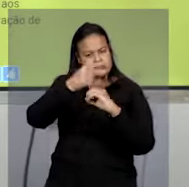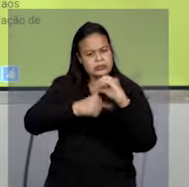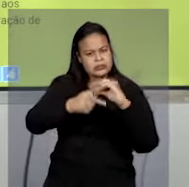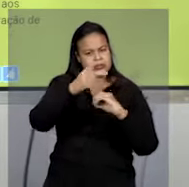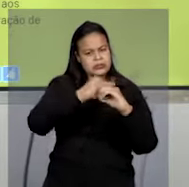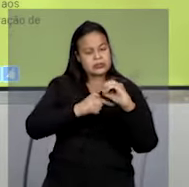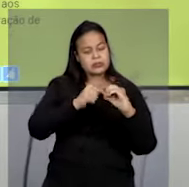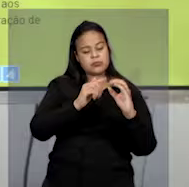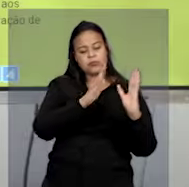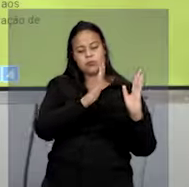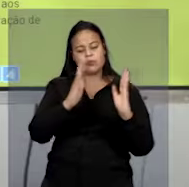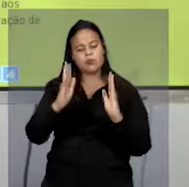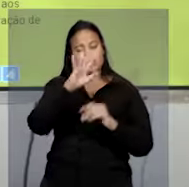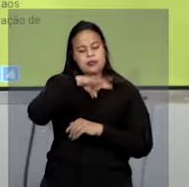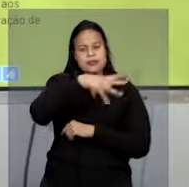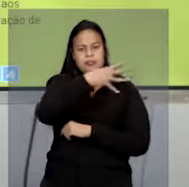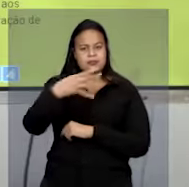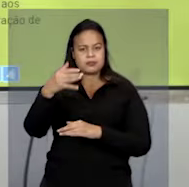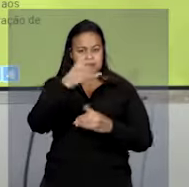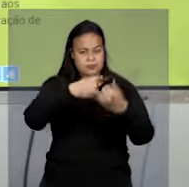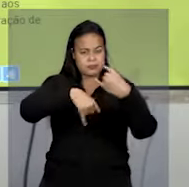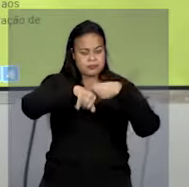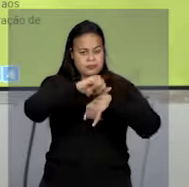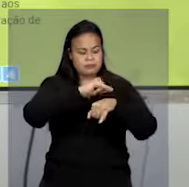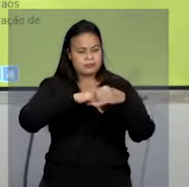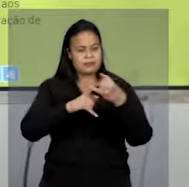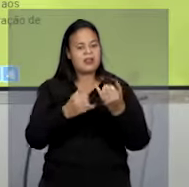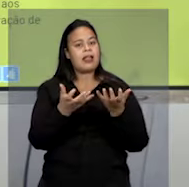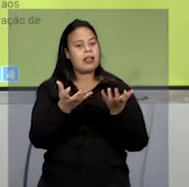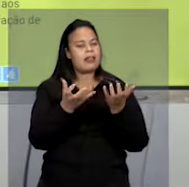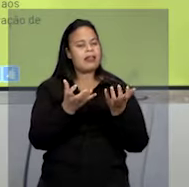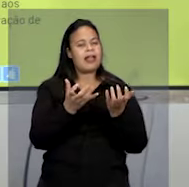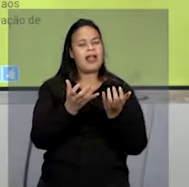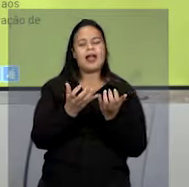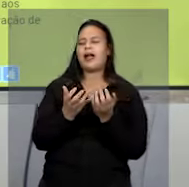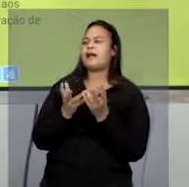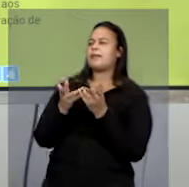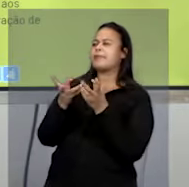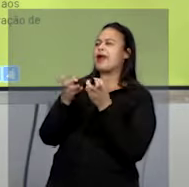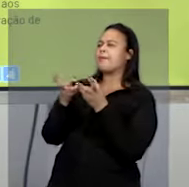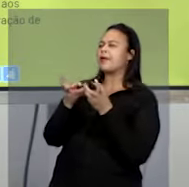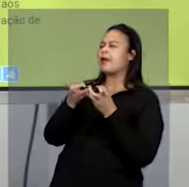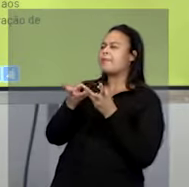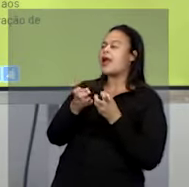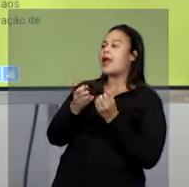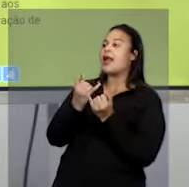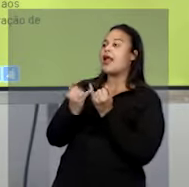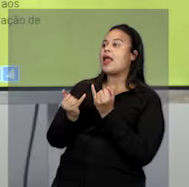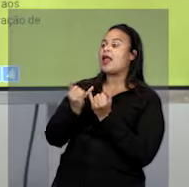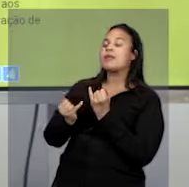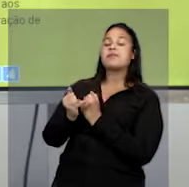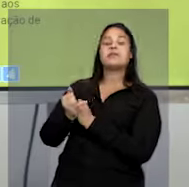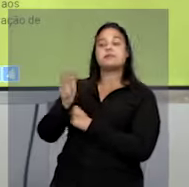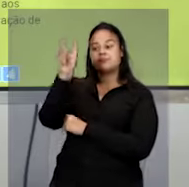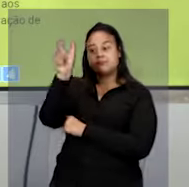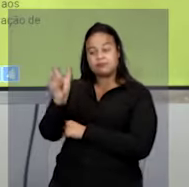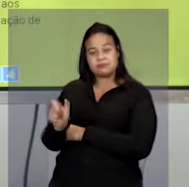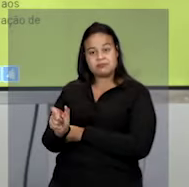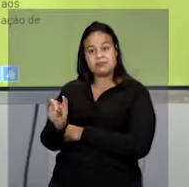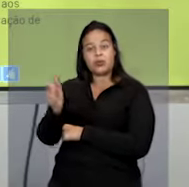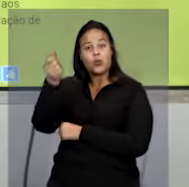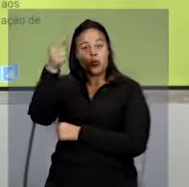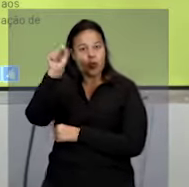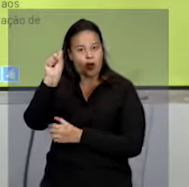tabela periódica, eles querem se parecer com um gás nobre. Eles querem ficar com 2 ou com 8